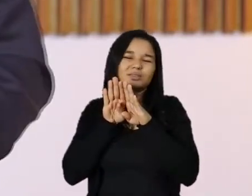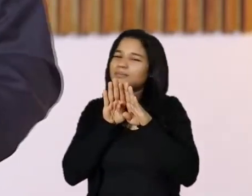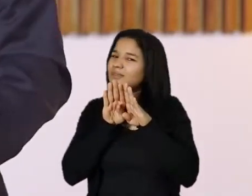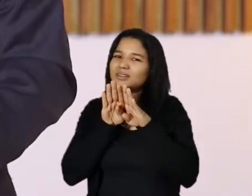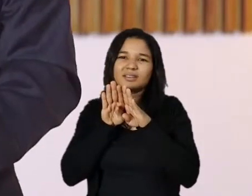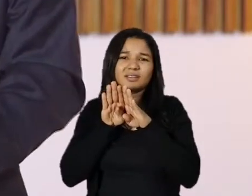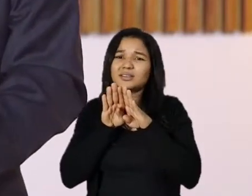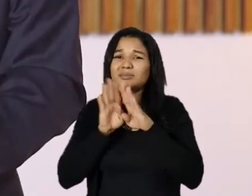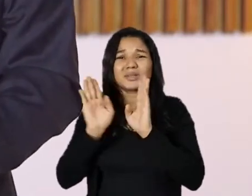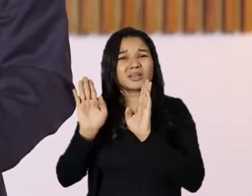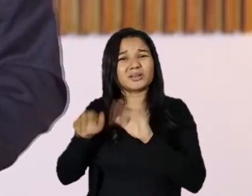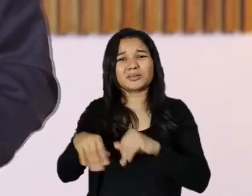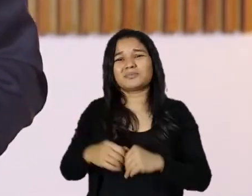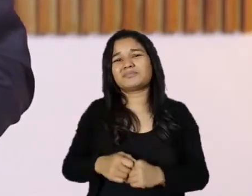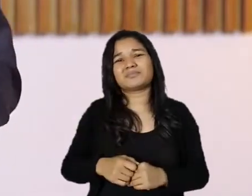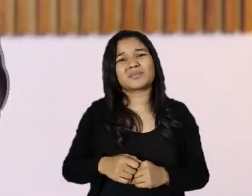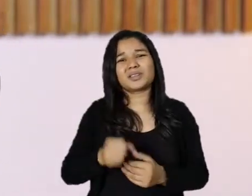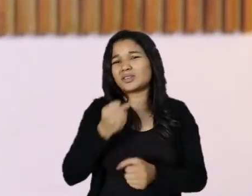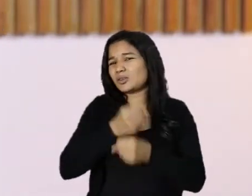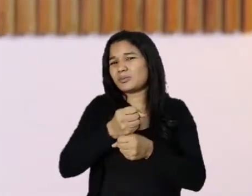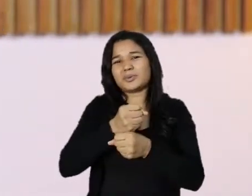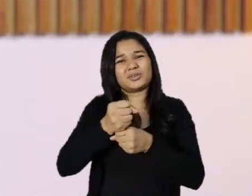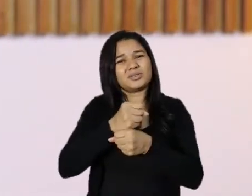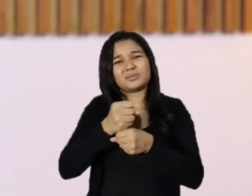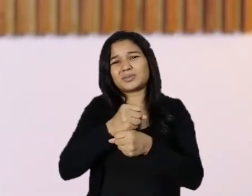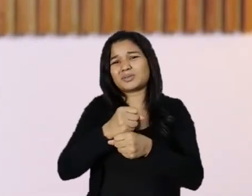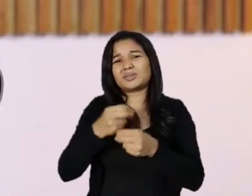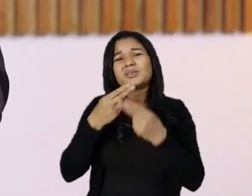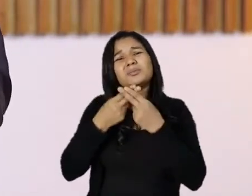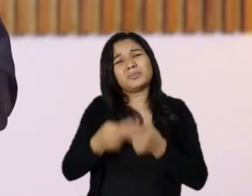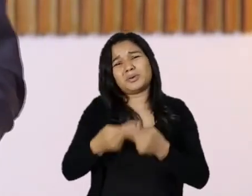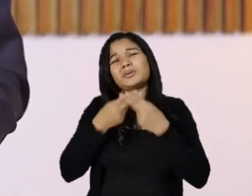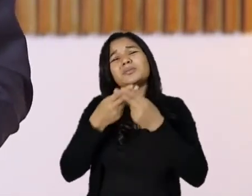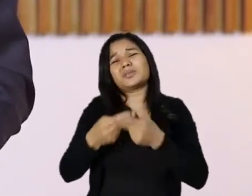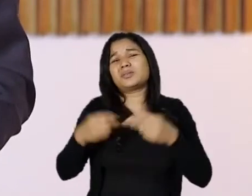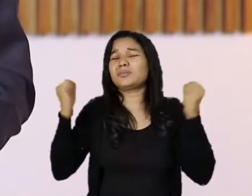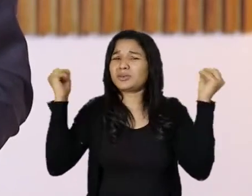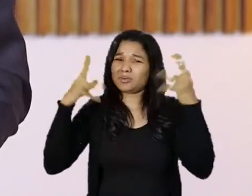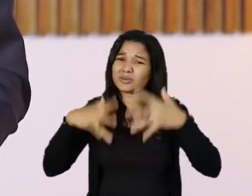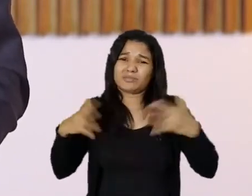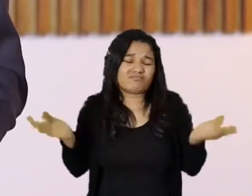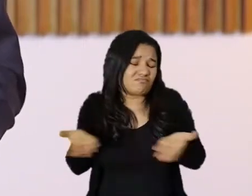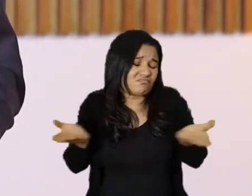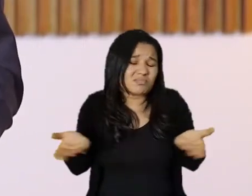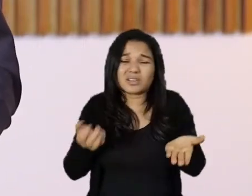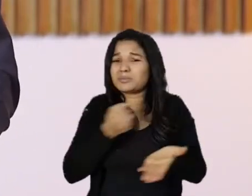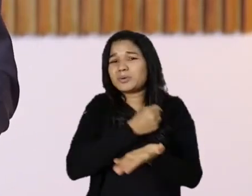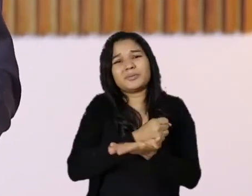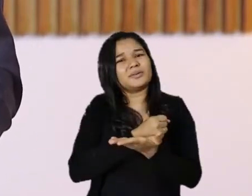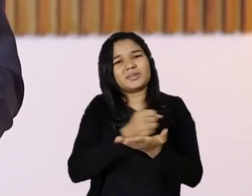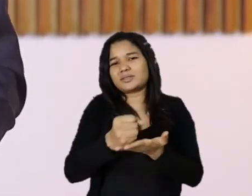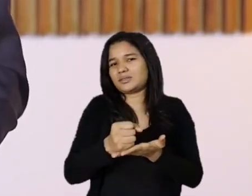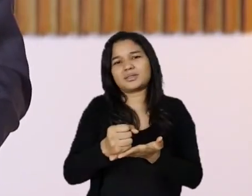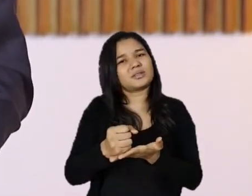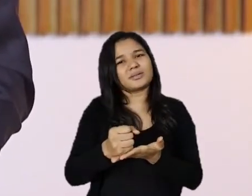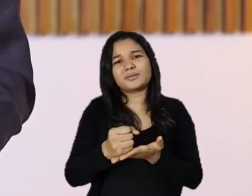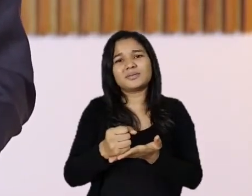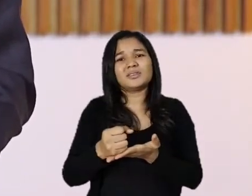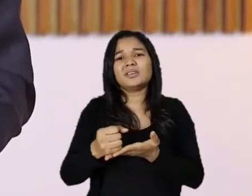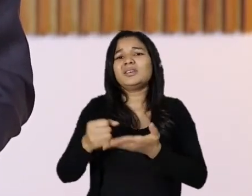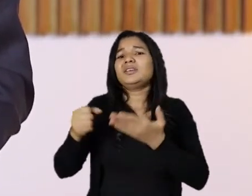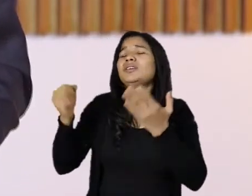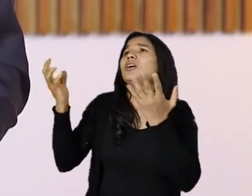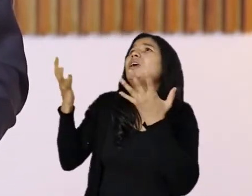aquele povo e Deus não podia mais fazer nada por eles. Eles gritavam do lado de fora, eles suplicavam a misericórdia de Deus,